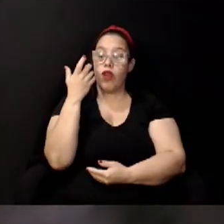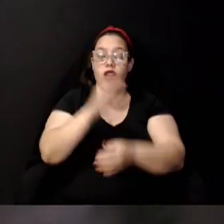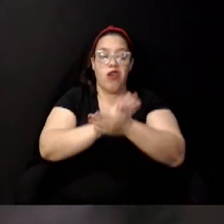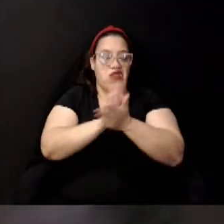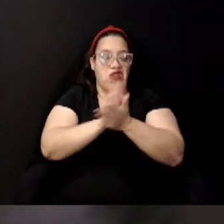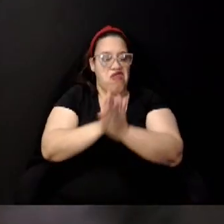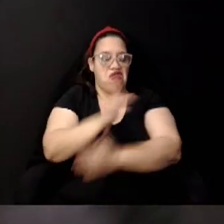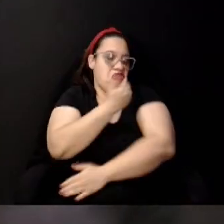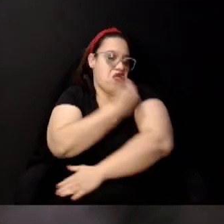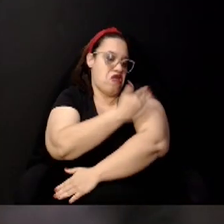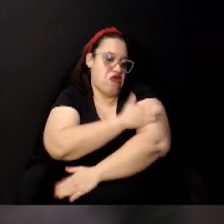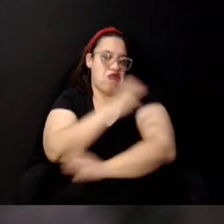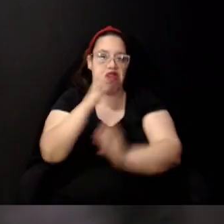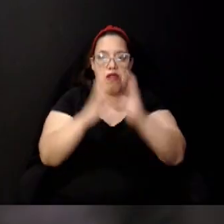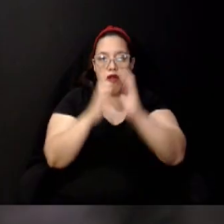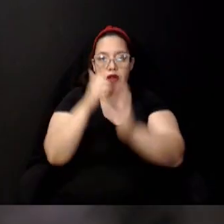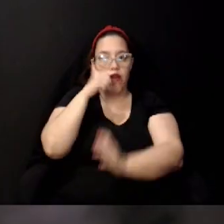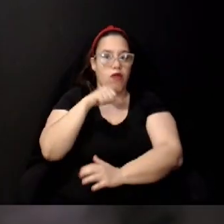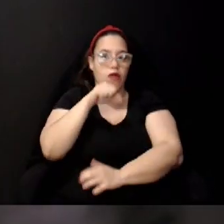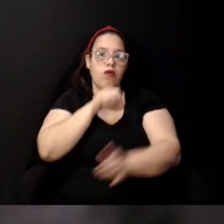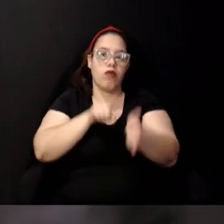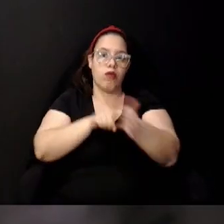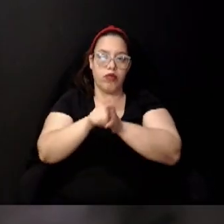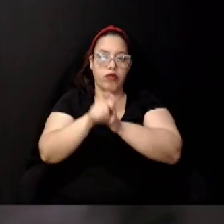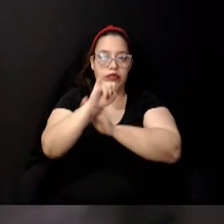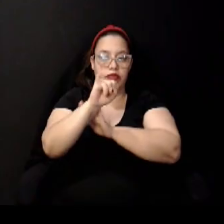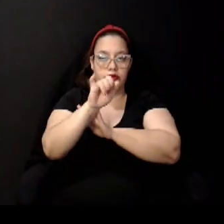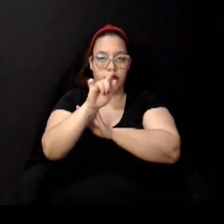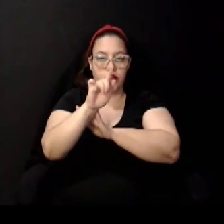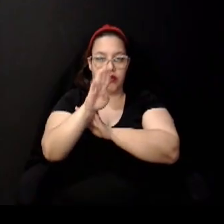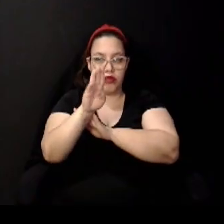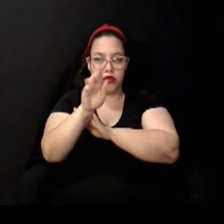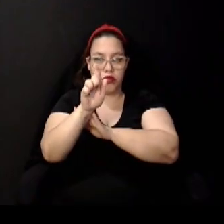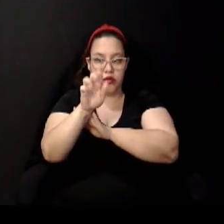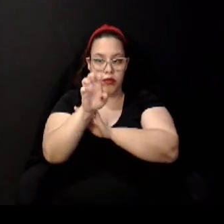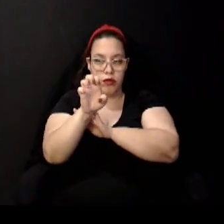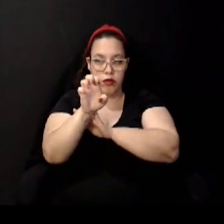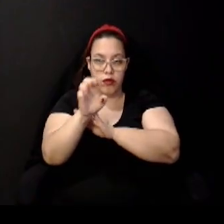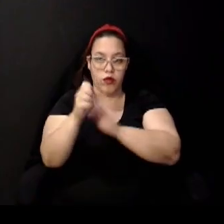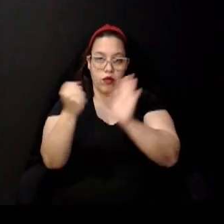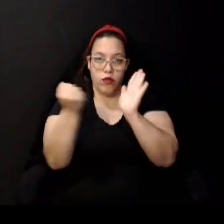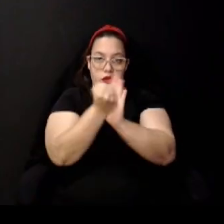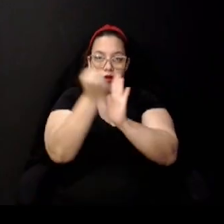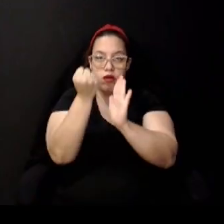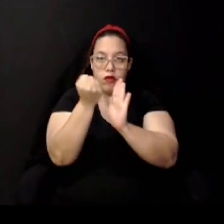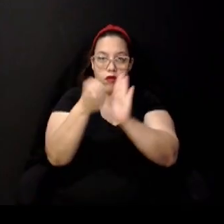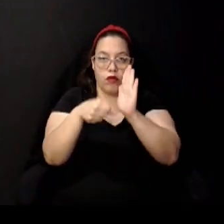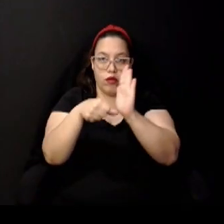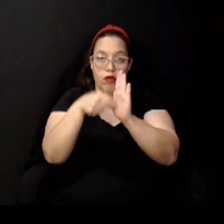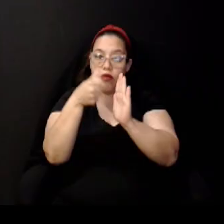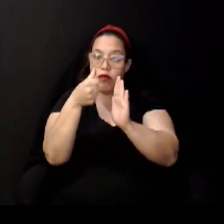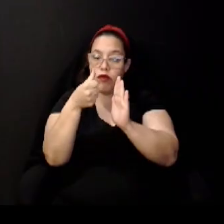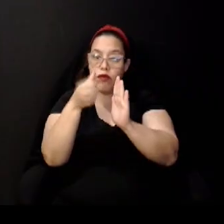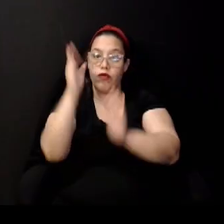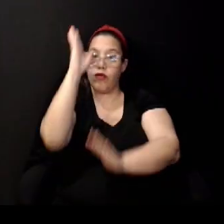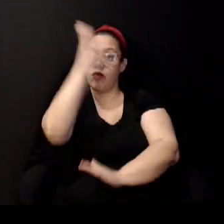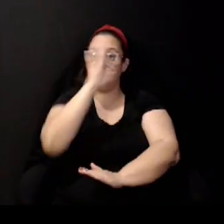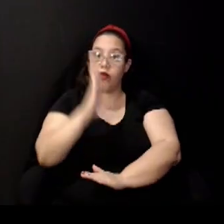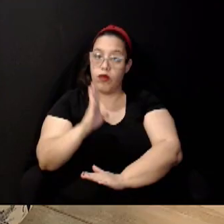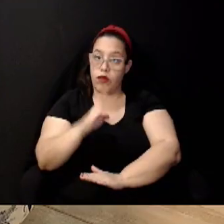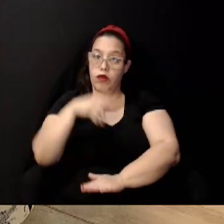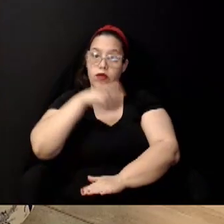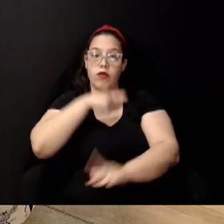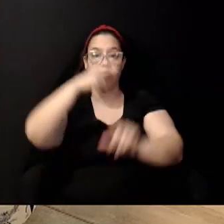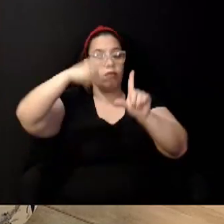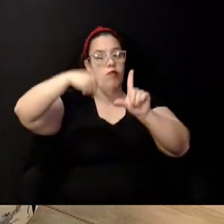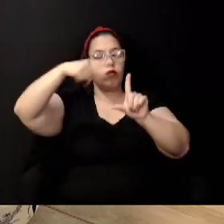A pesquisa do IBGE representa um marco importante, pois é a primeira vez que o Brasil possui dados